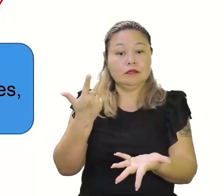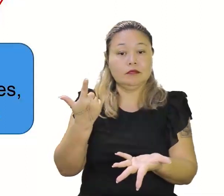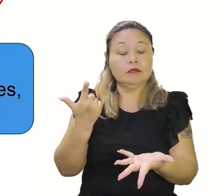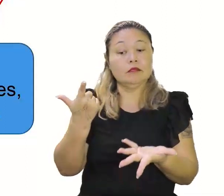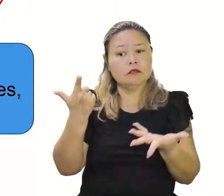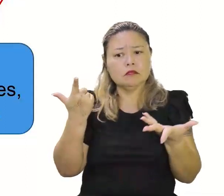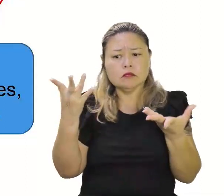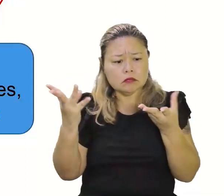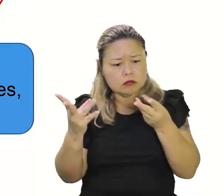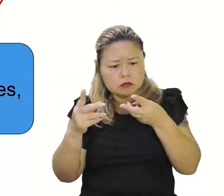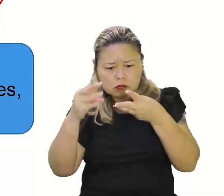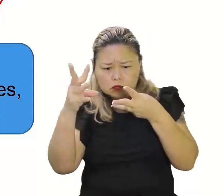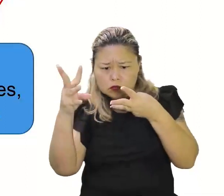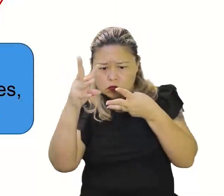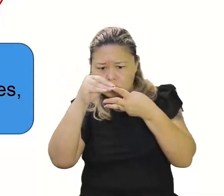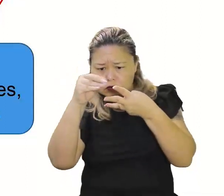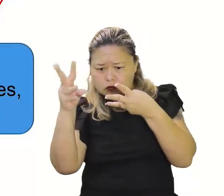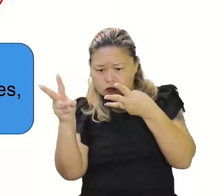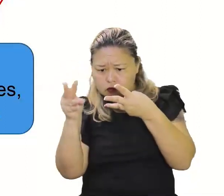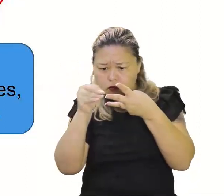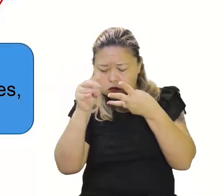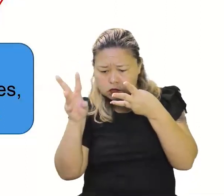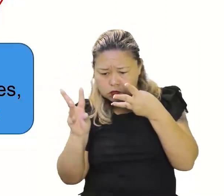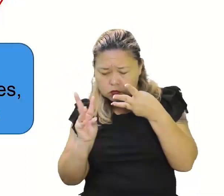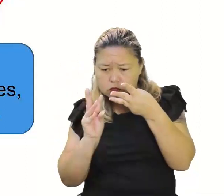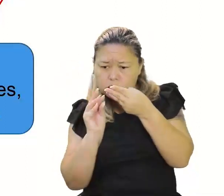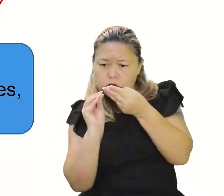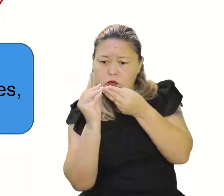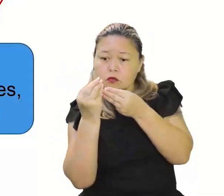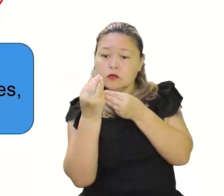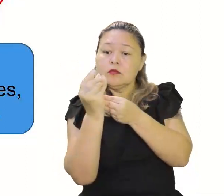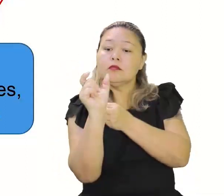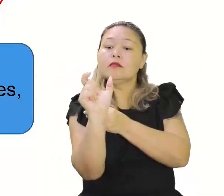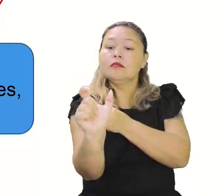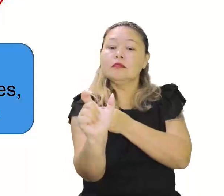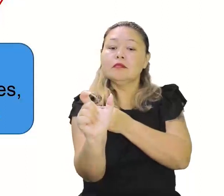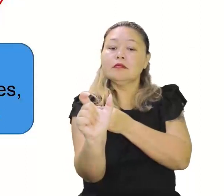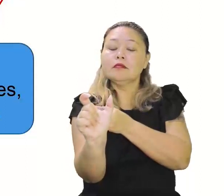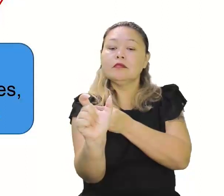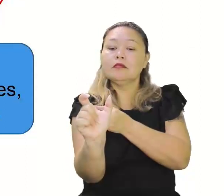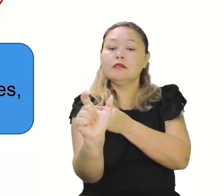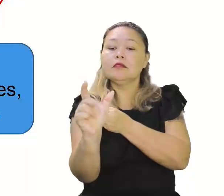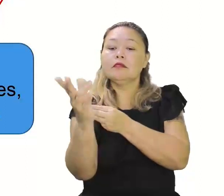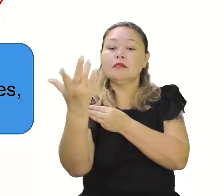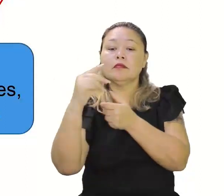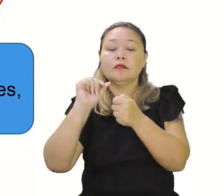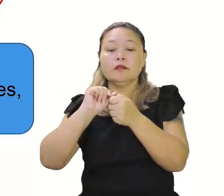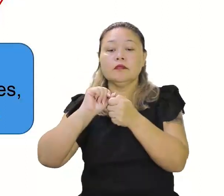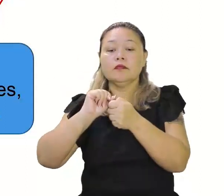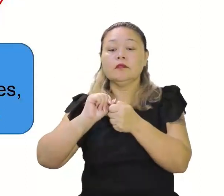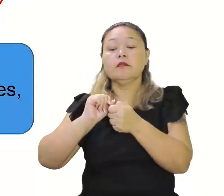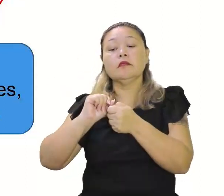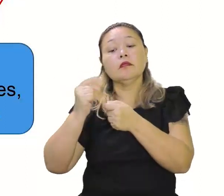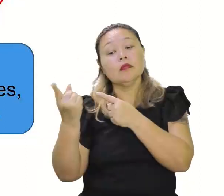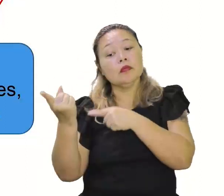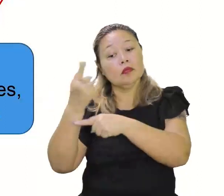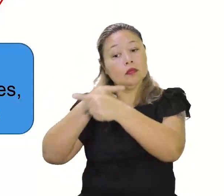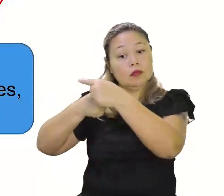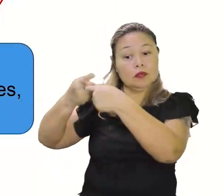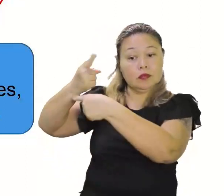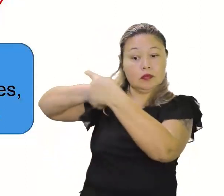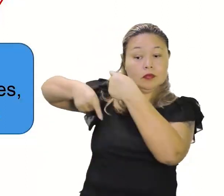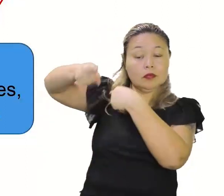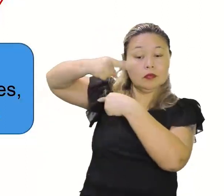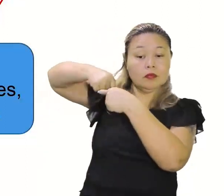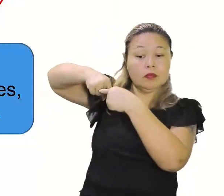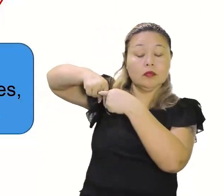Então, juntando tudo, como é que fica a etnomatemática? Então, se a gente ler de trás para frente, professor Maurício, a gente vai chegar a um entendimento mais